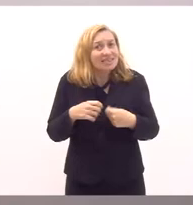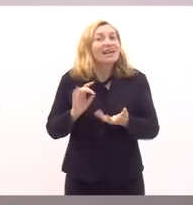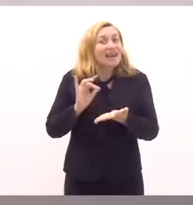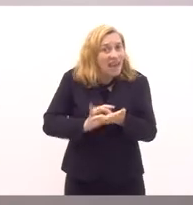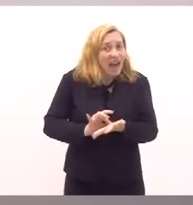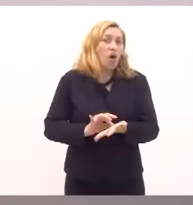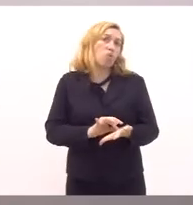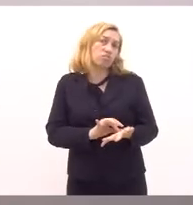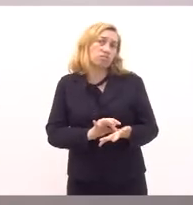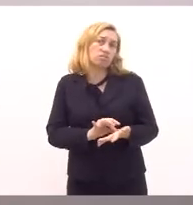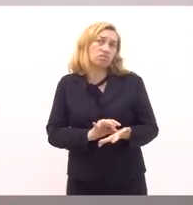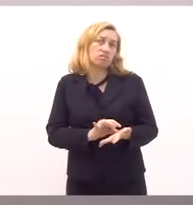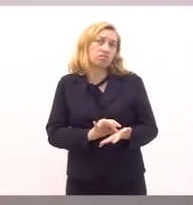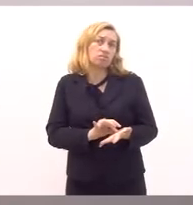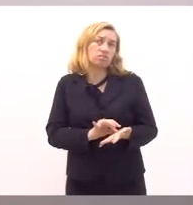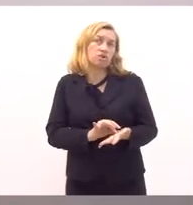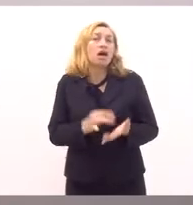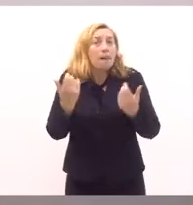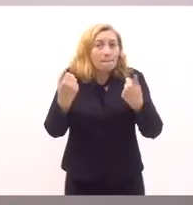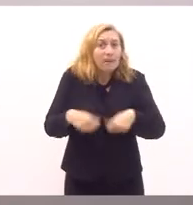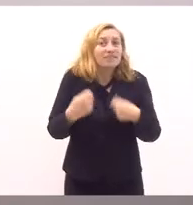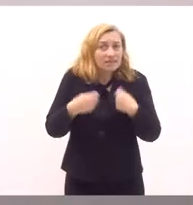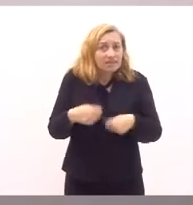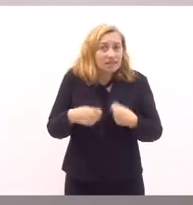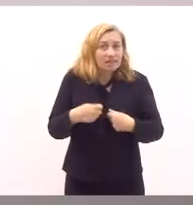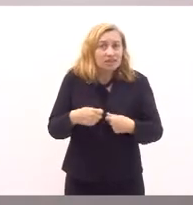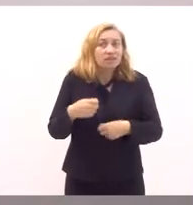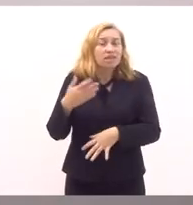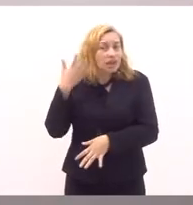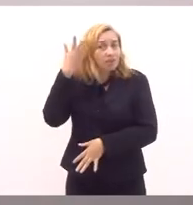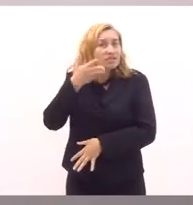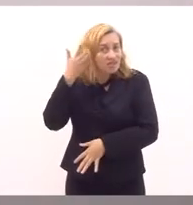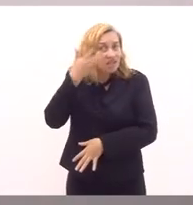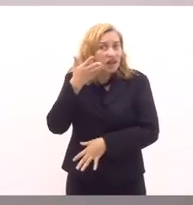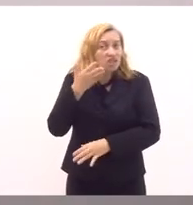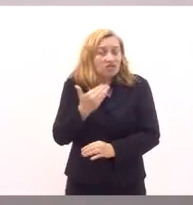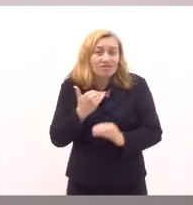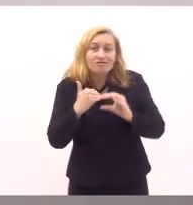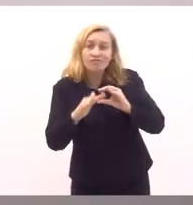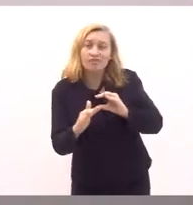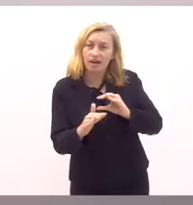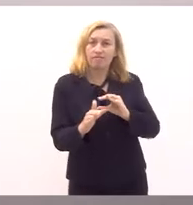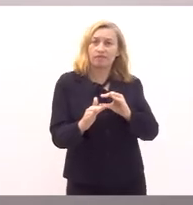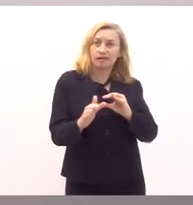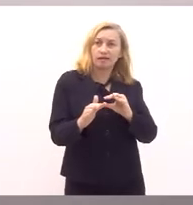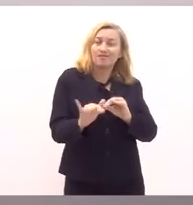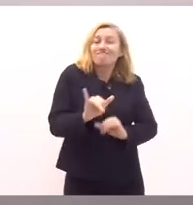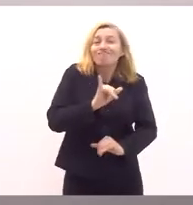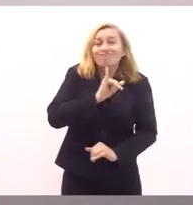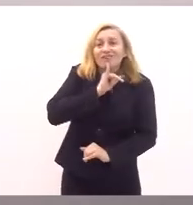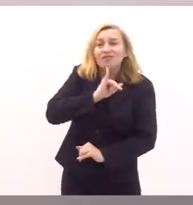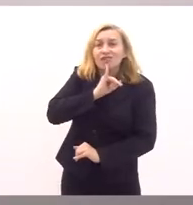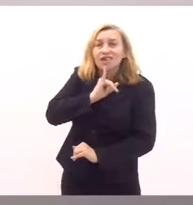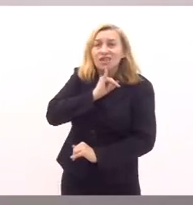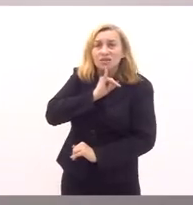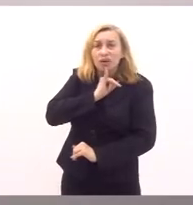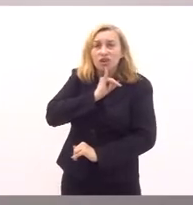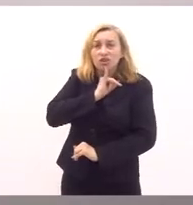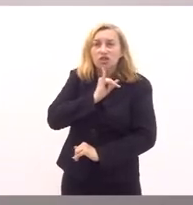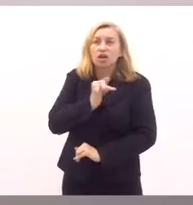real, que precisam que essa mensagem seja enviada. E, infelizmente, a gente